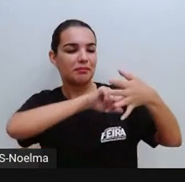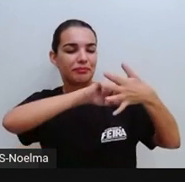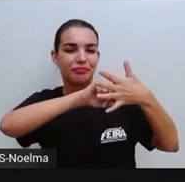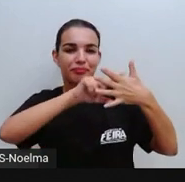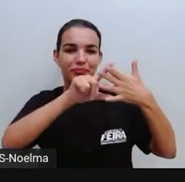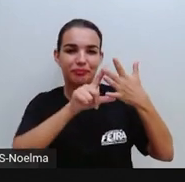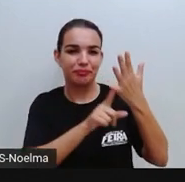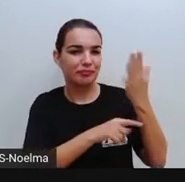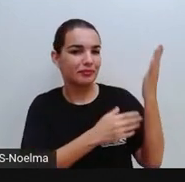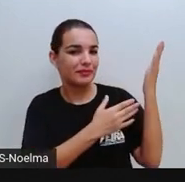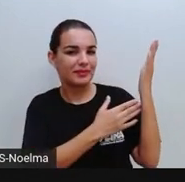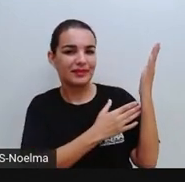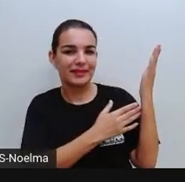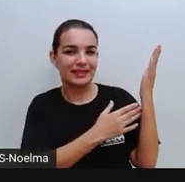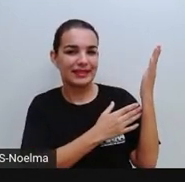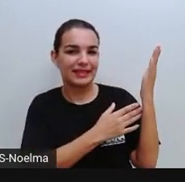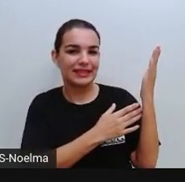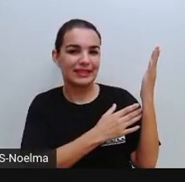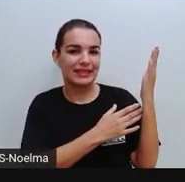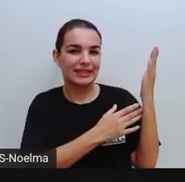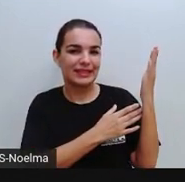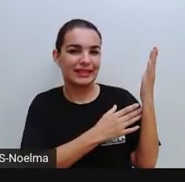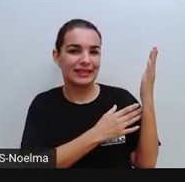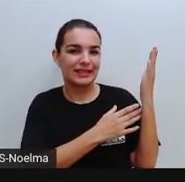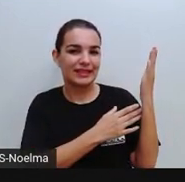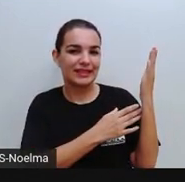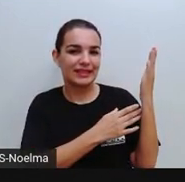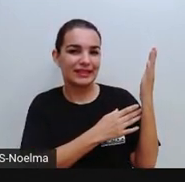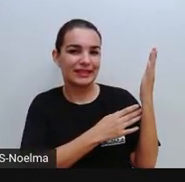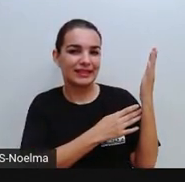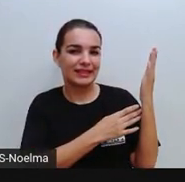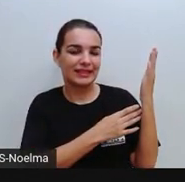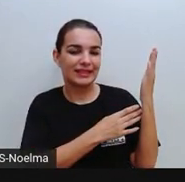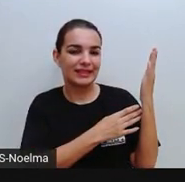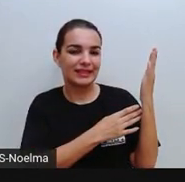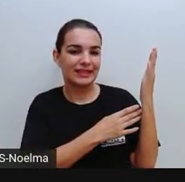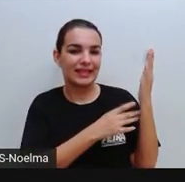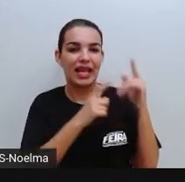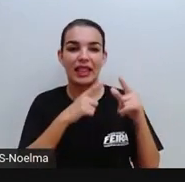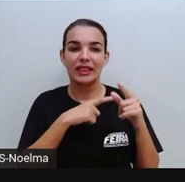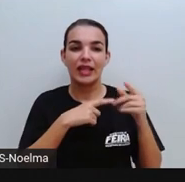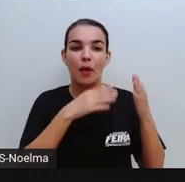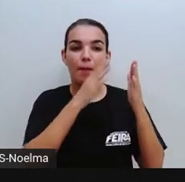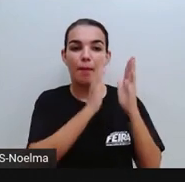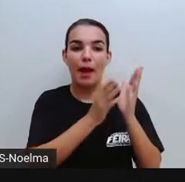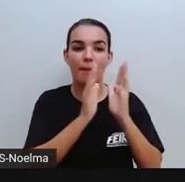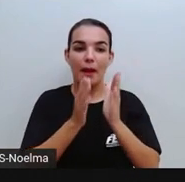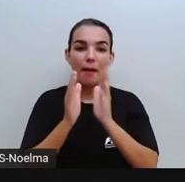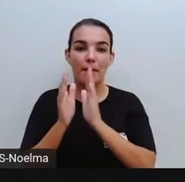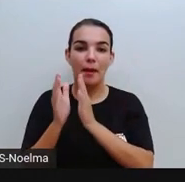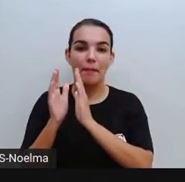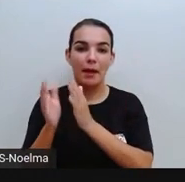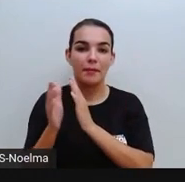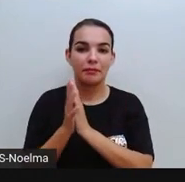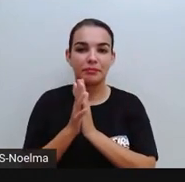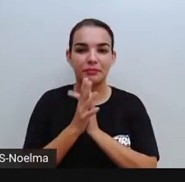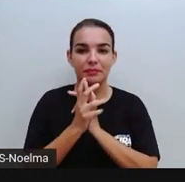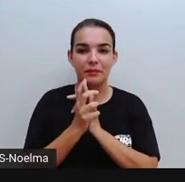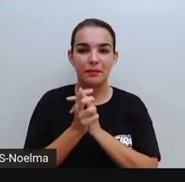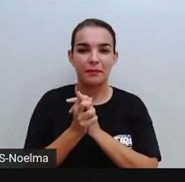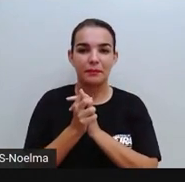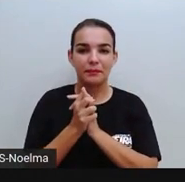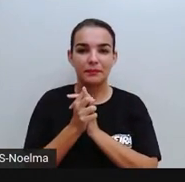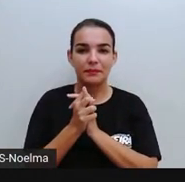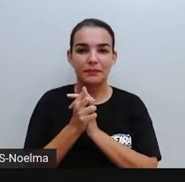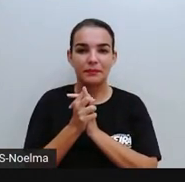Princesa FM só sociedade News rádio Povo Olha lá